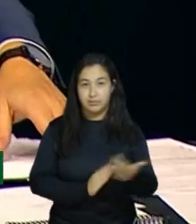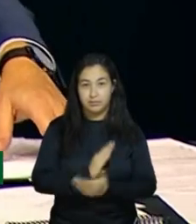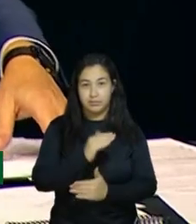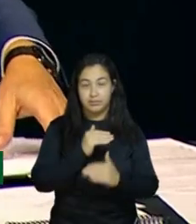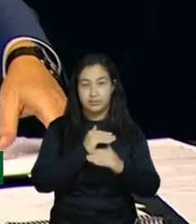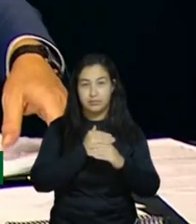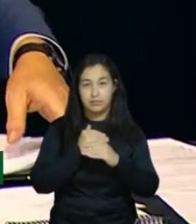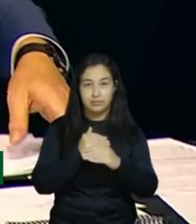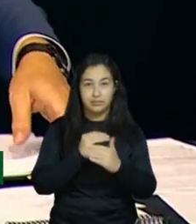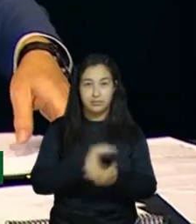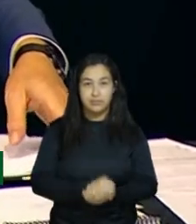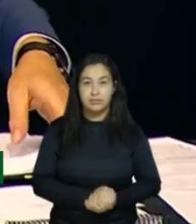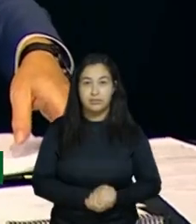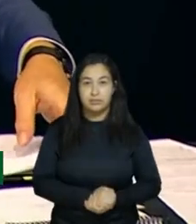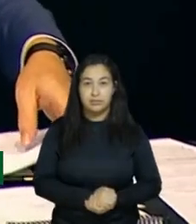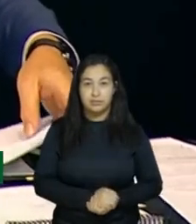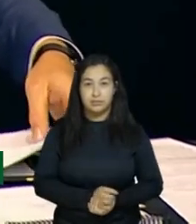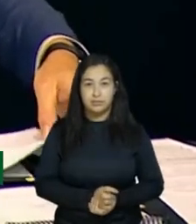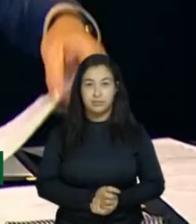Aprovado por unanimidade.